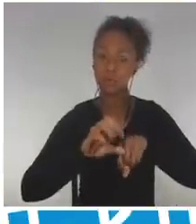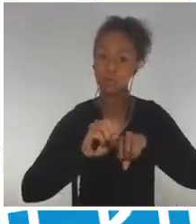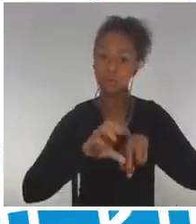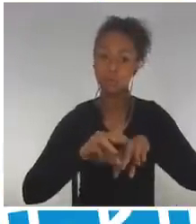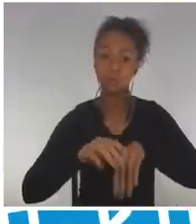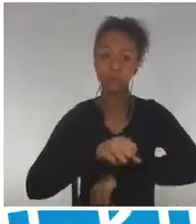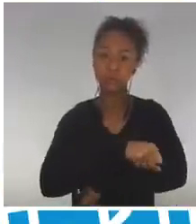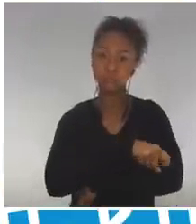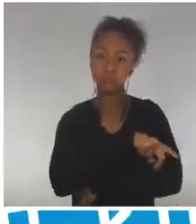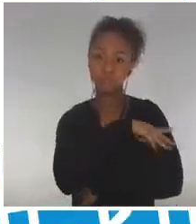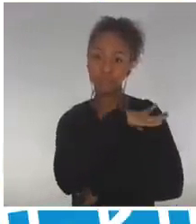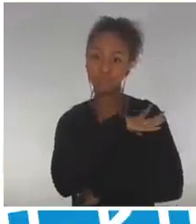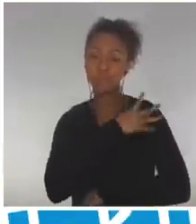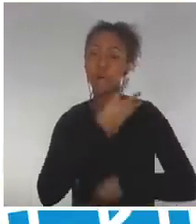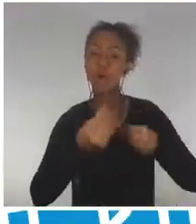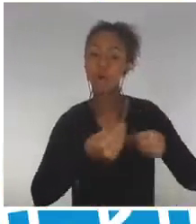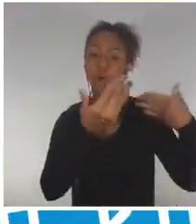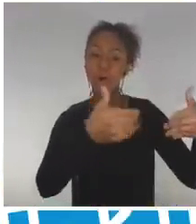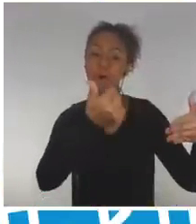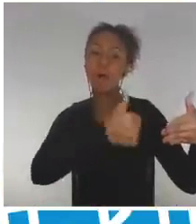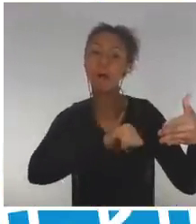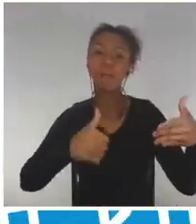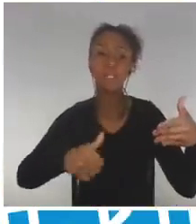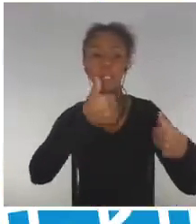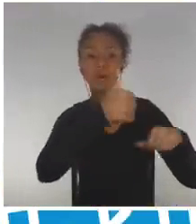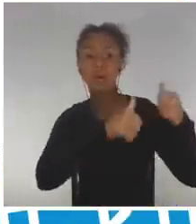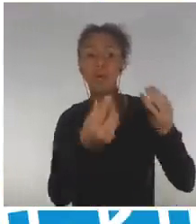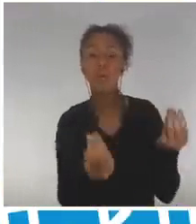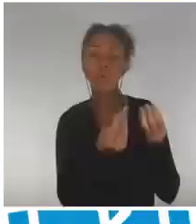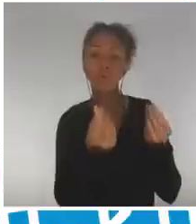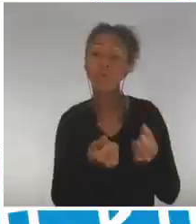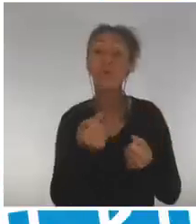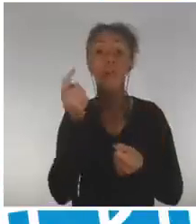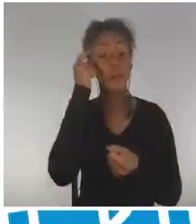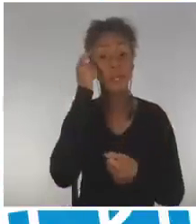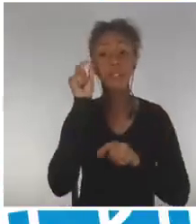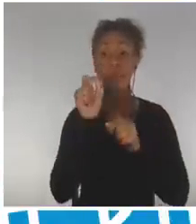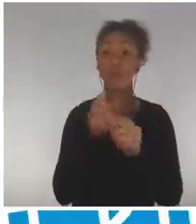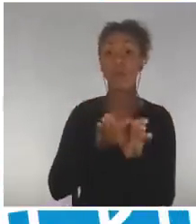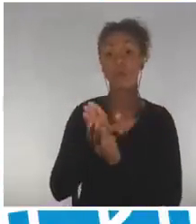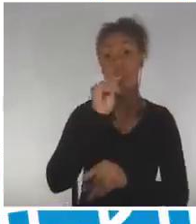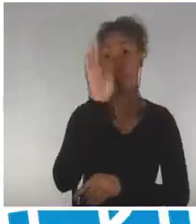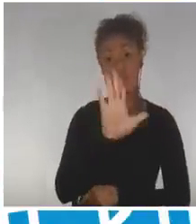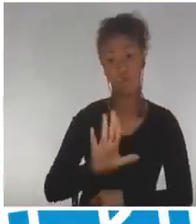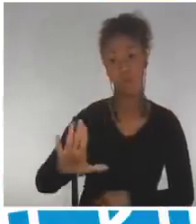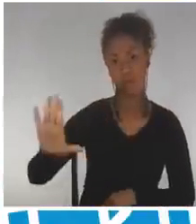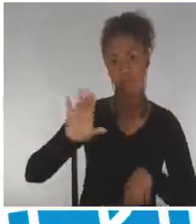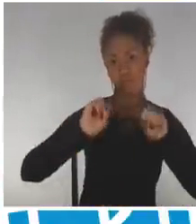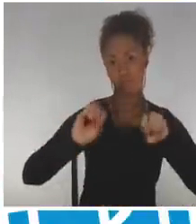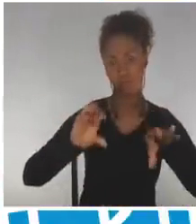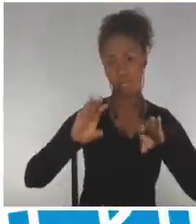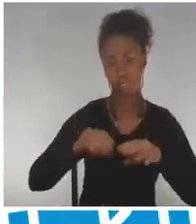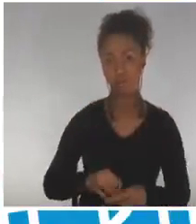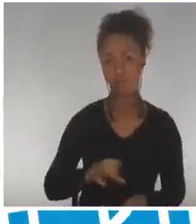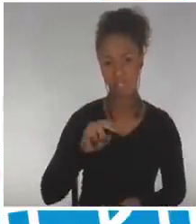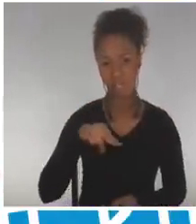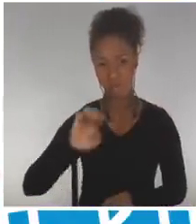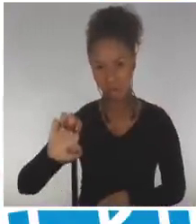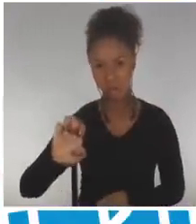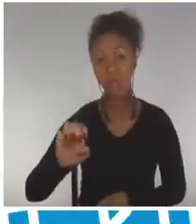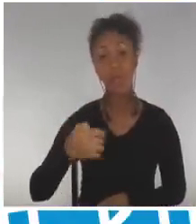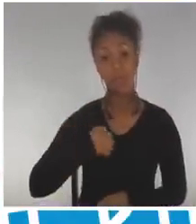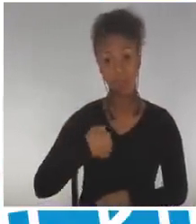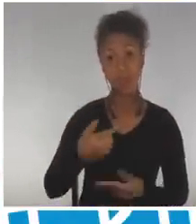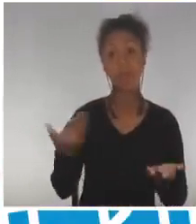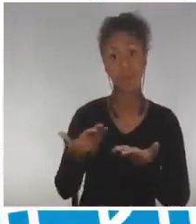de Avaliação da Educação Básica do Conselho Nacional de Educação. Eu sou relatora dessa comissão, nós estamos iniciando